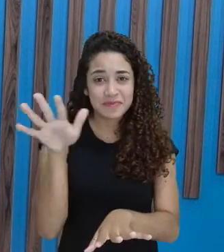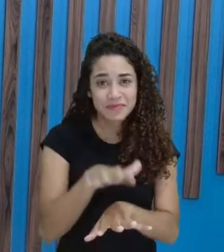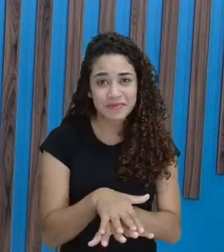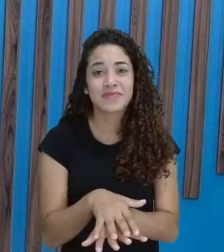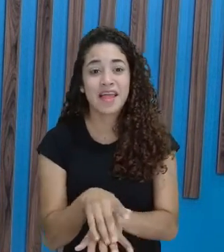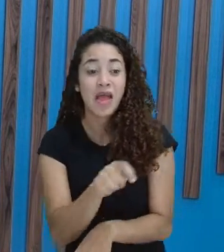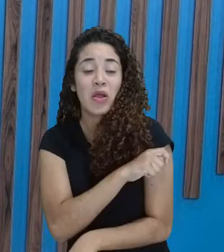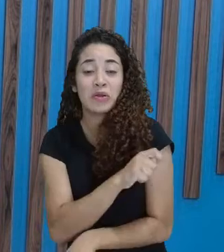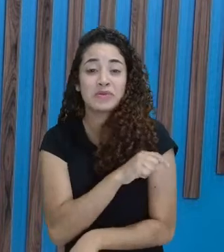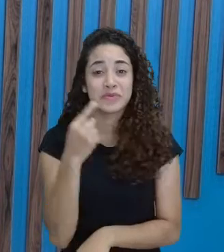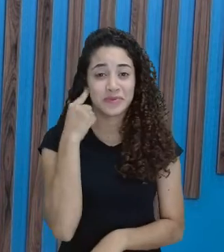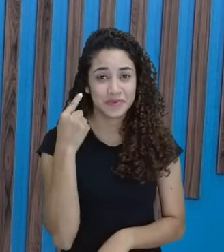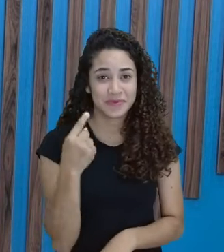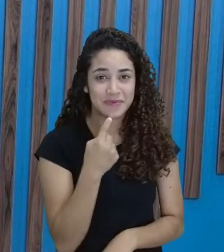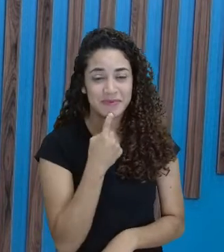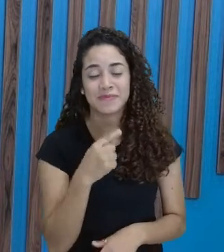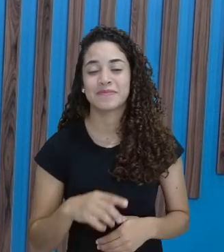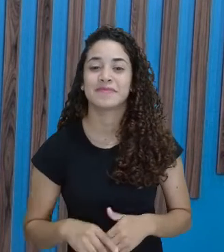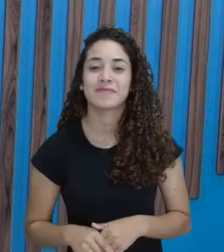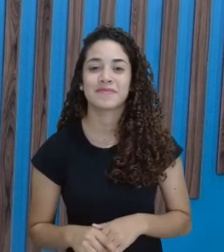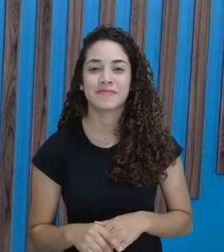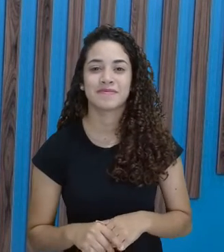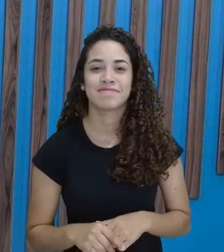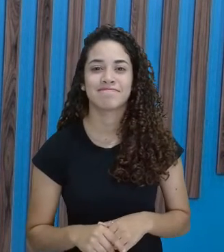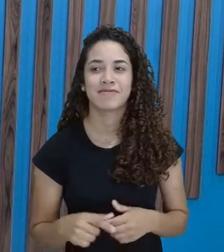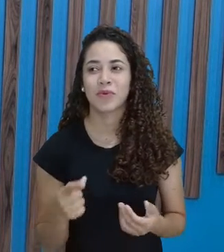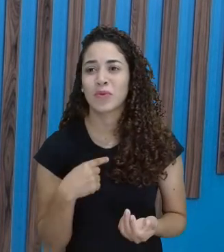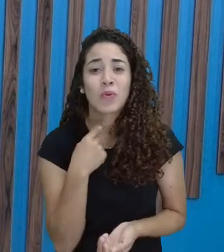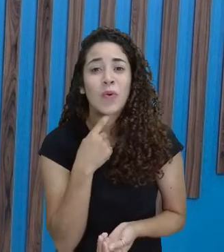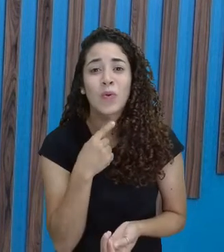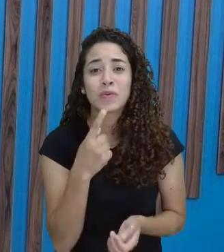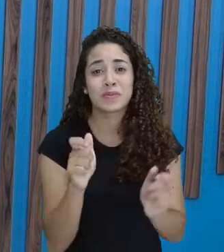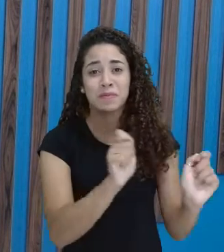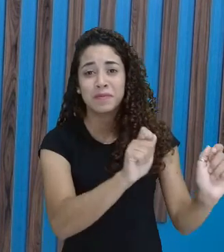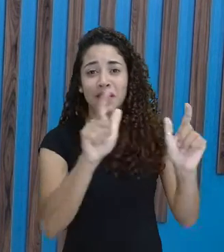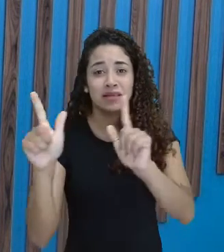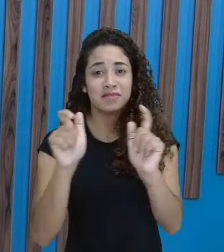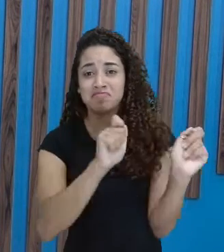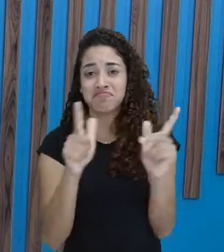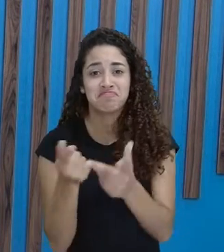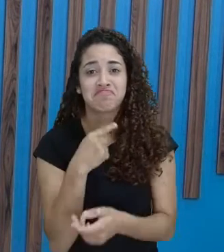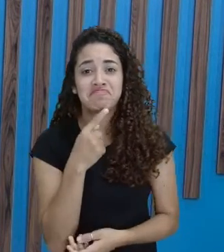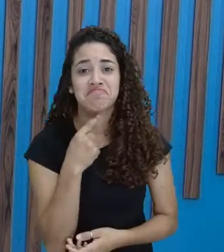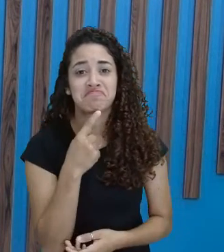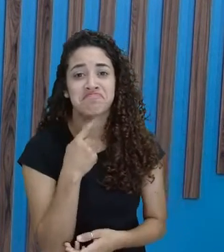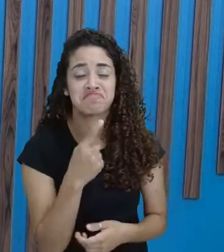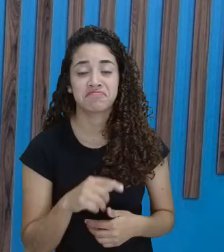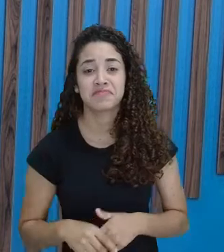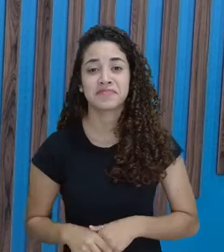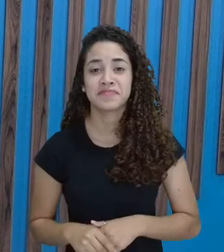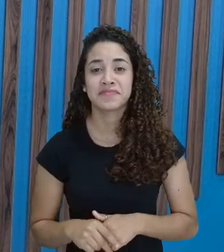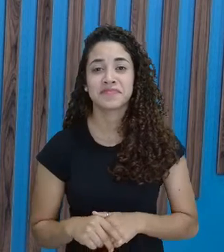alunos surdos. E eu não estou conseguindo passar aqui.